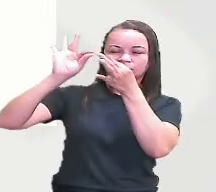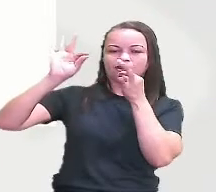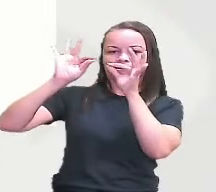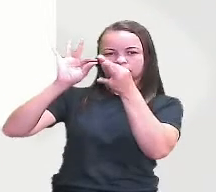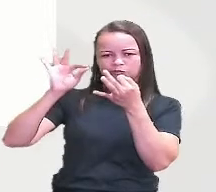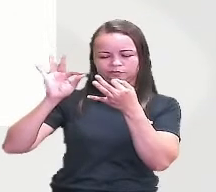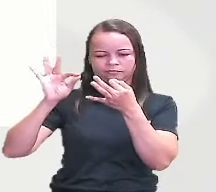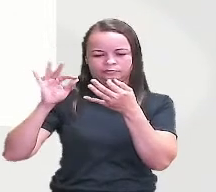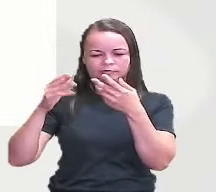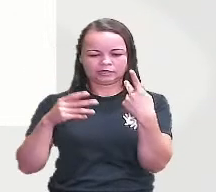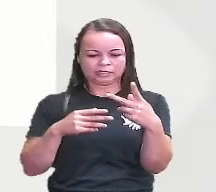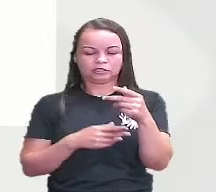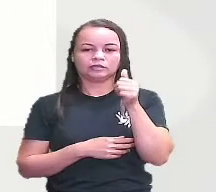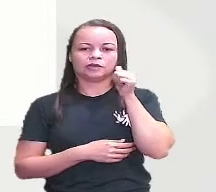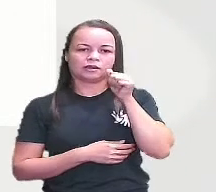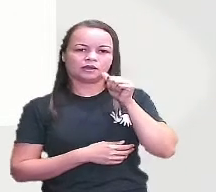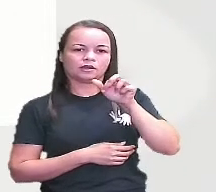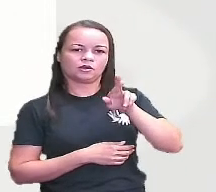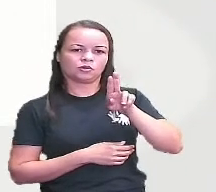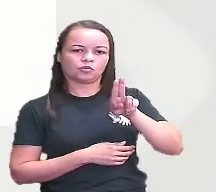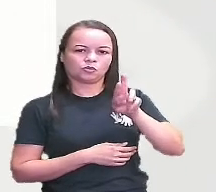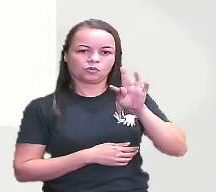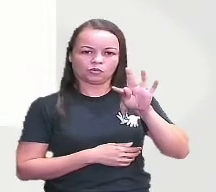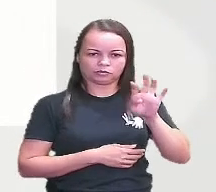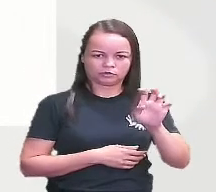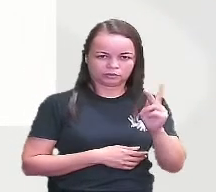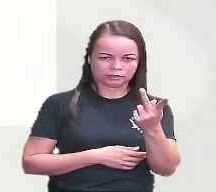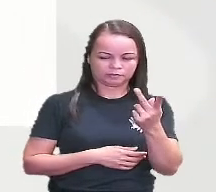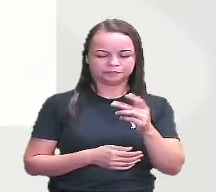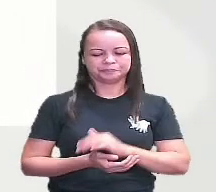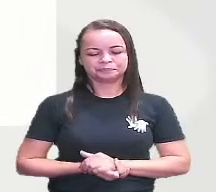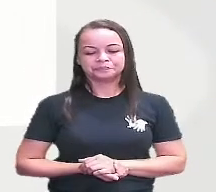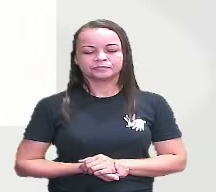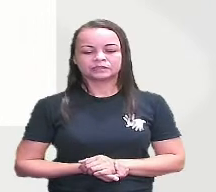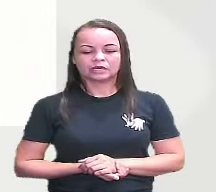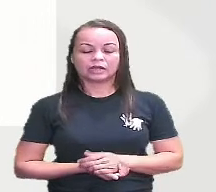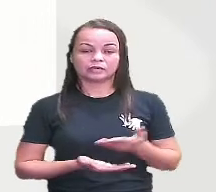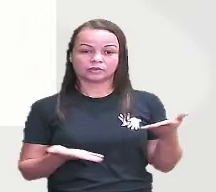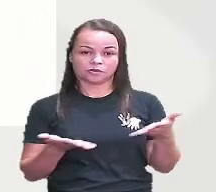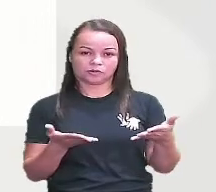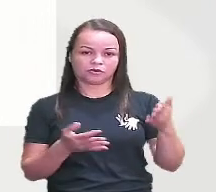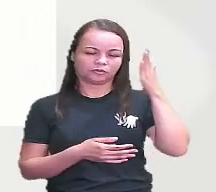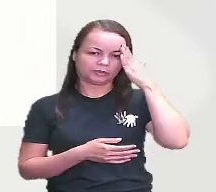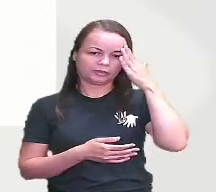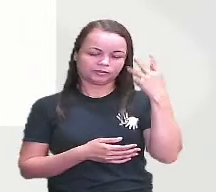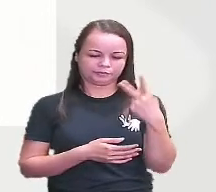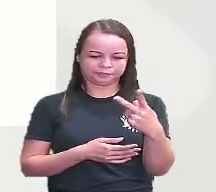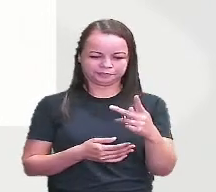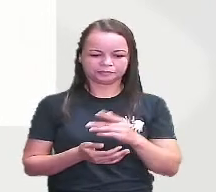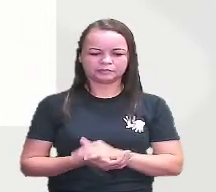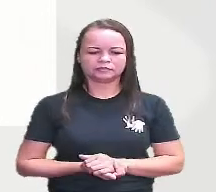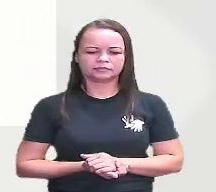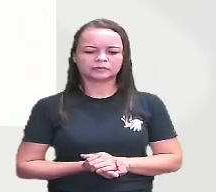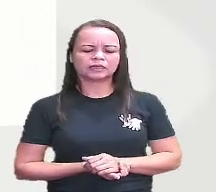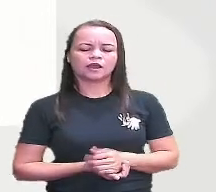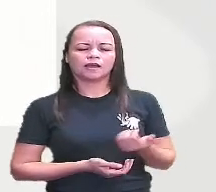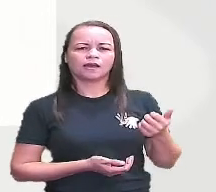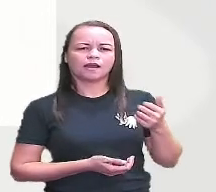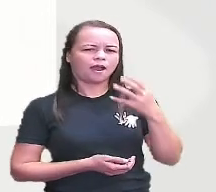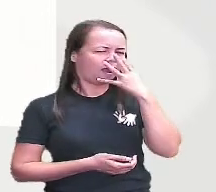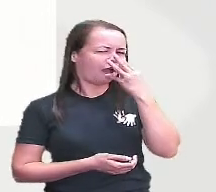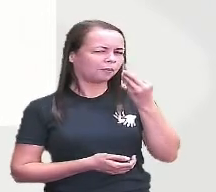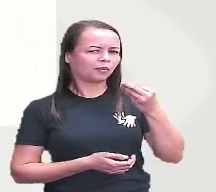gente vai entender um pouquinho sobre esse texto. A raposa estava passeando quando